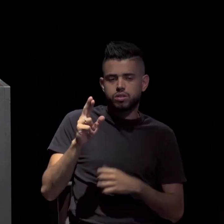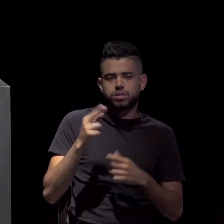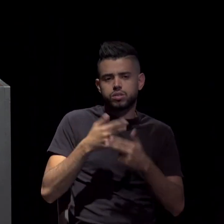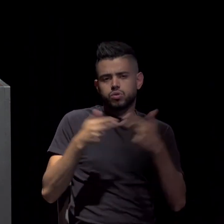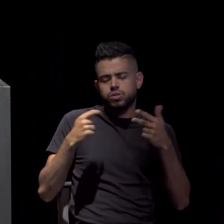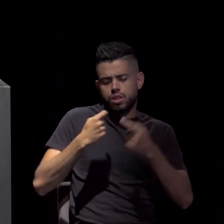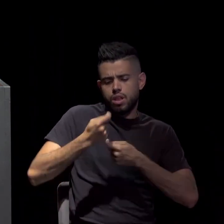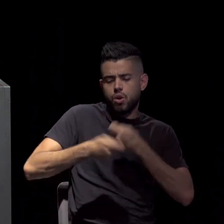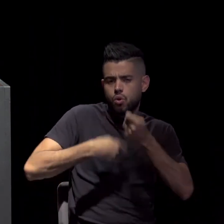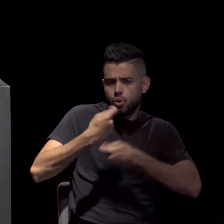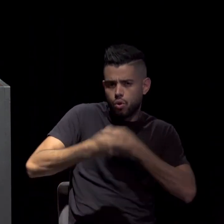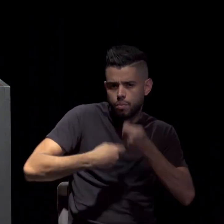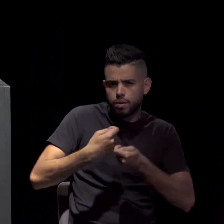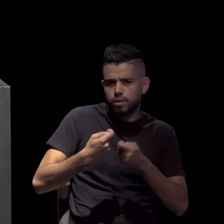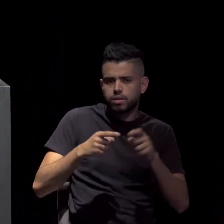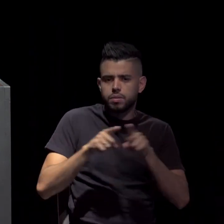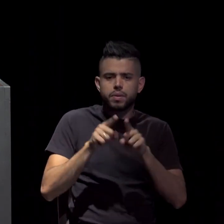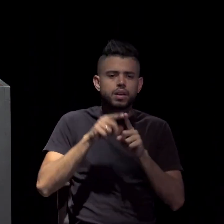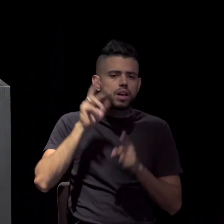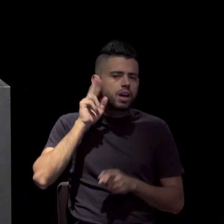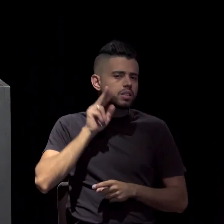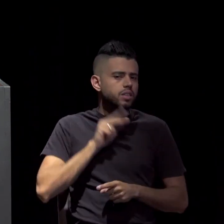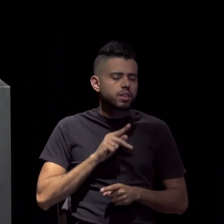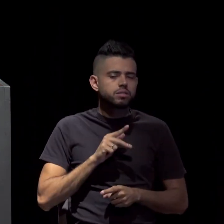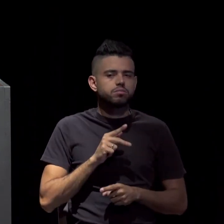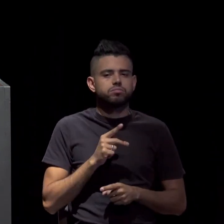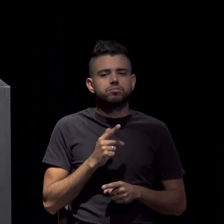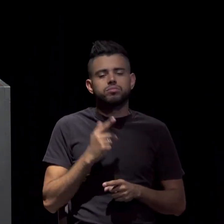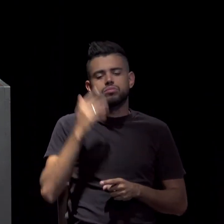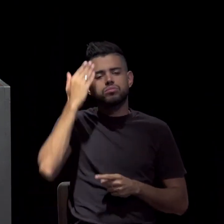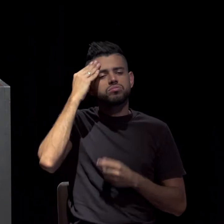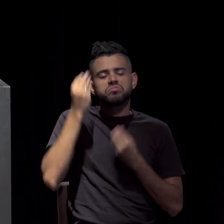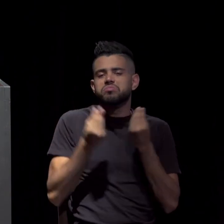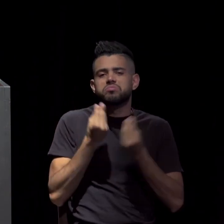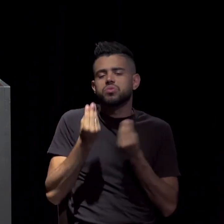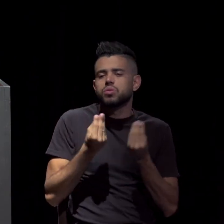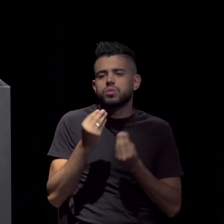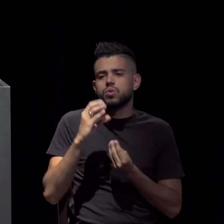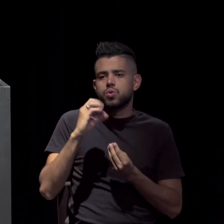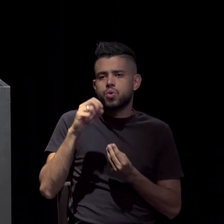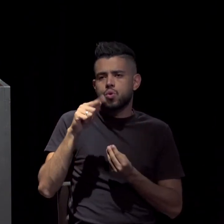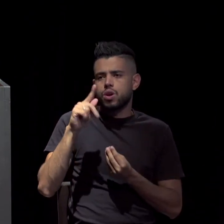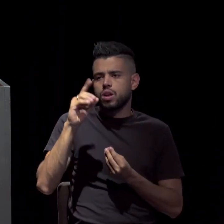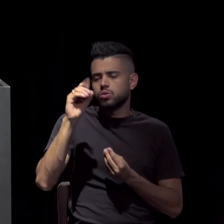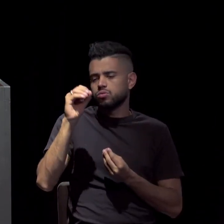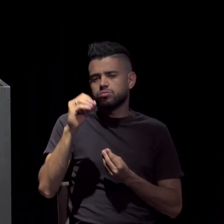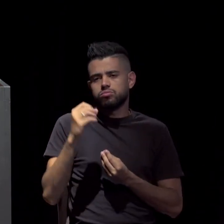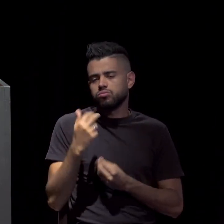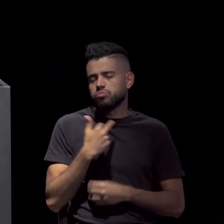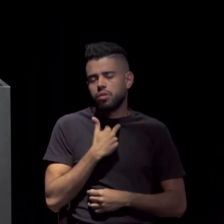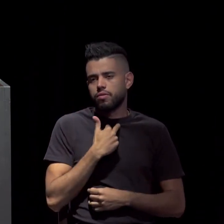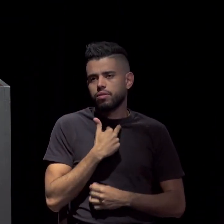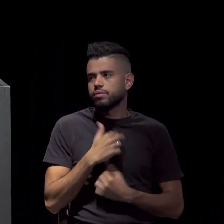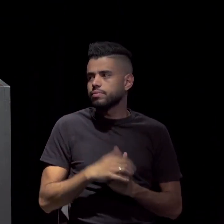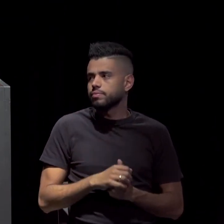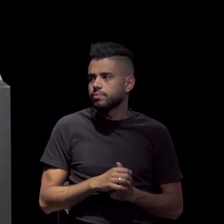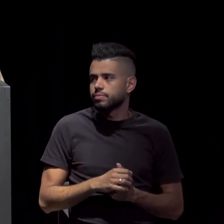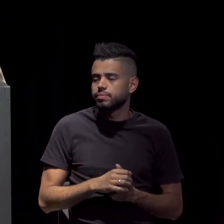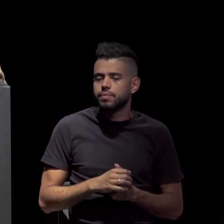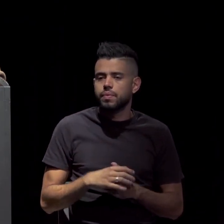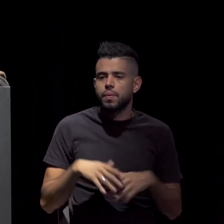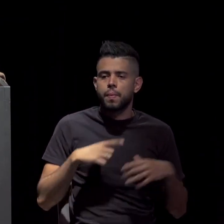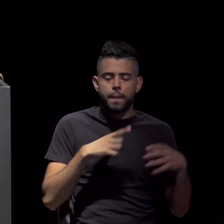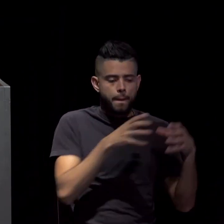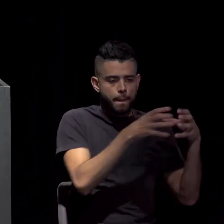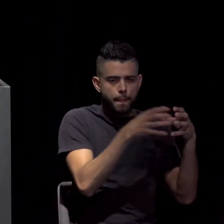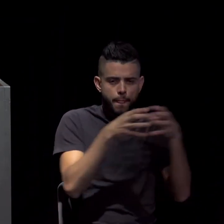econômicas e as questões raciais, nós não teríamos como entender o Congado. Só situando muito rapidamente, as irmandades religiosas